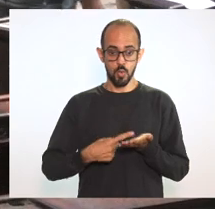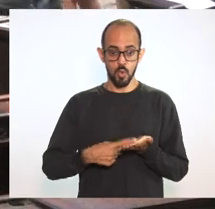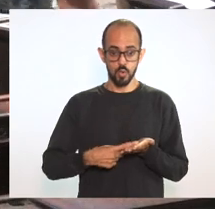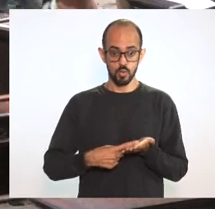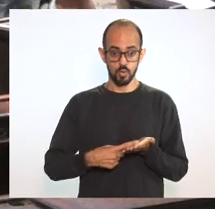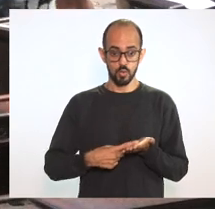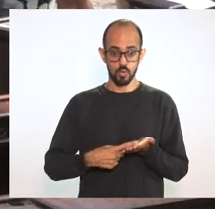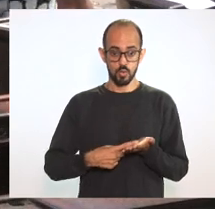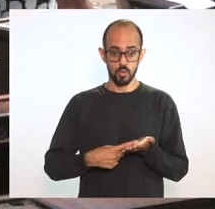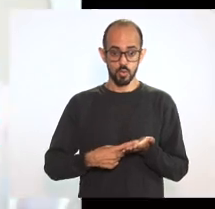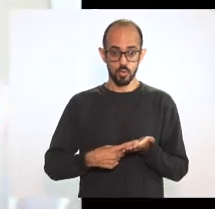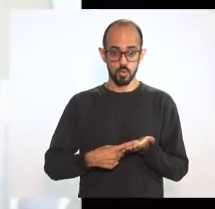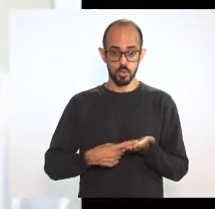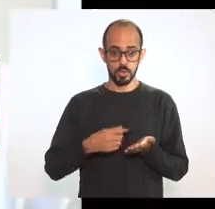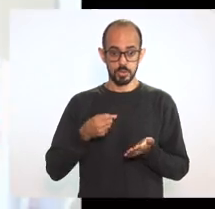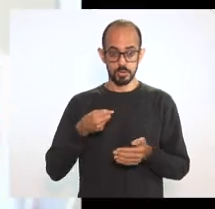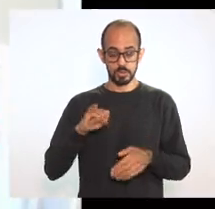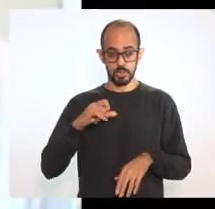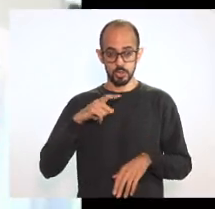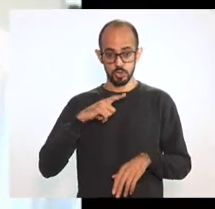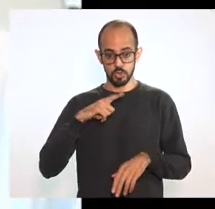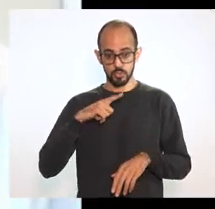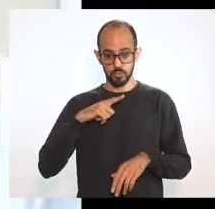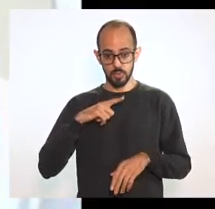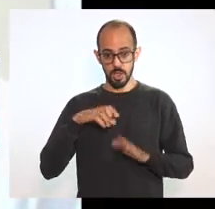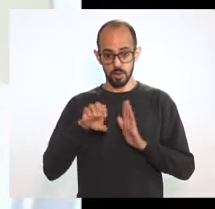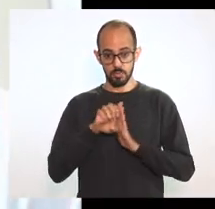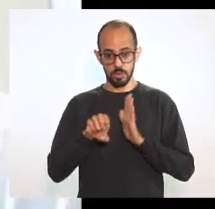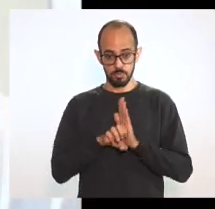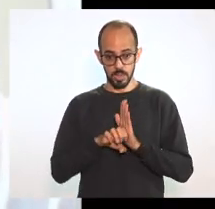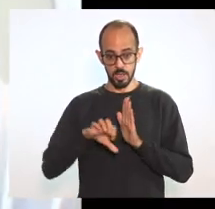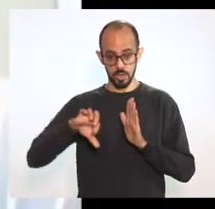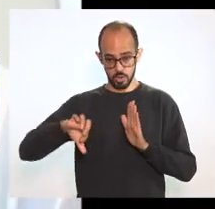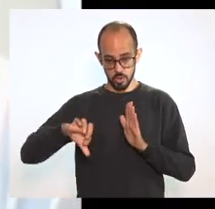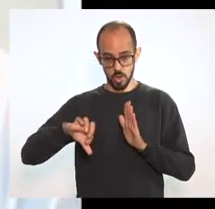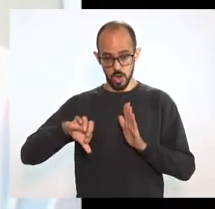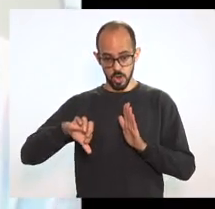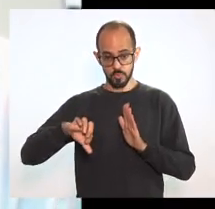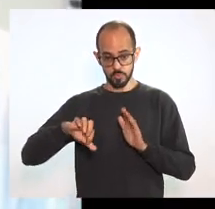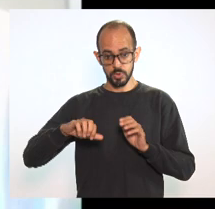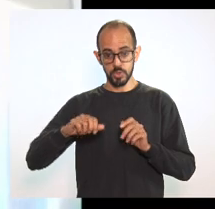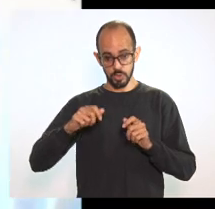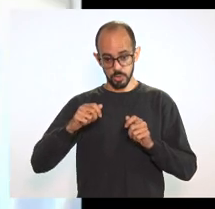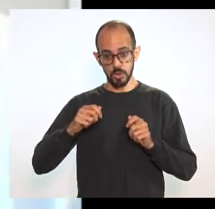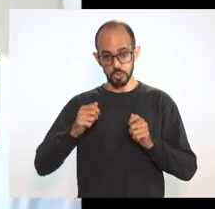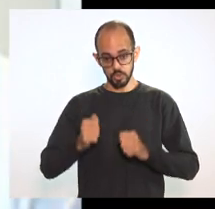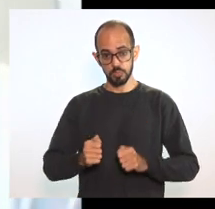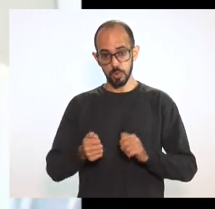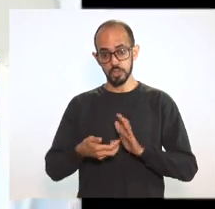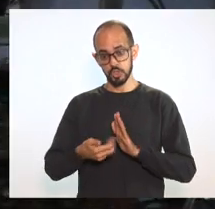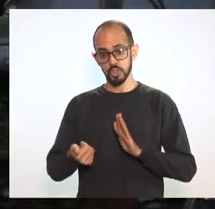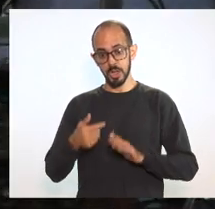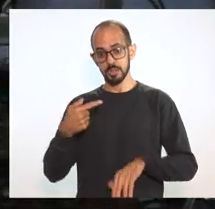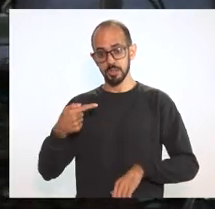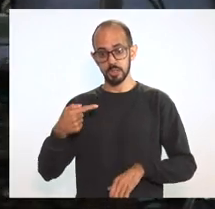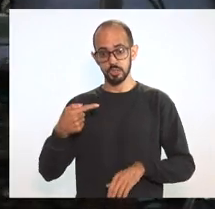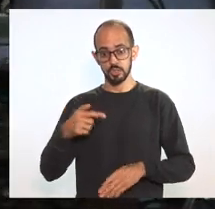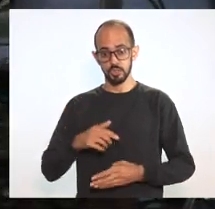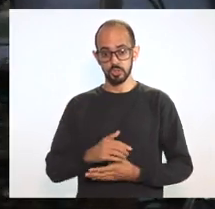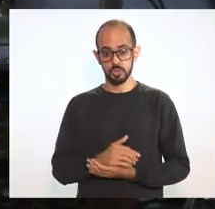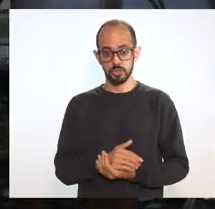Presidente, se tiver um acordo com relação a 9, a gente pode tirar aí parte da 7. Não, aí não é acordo.